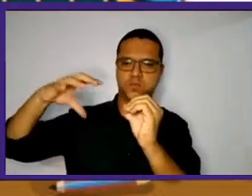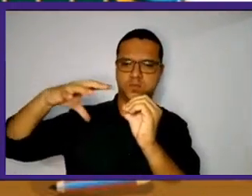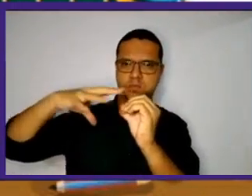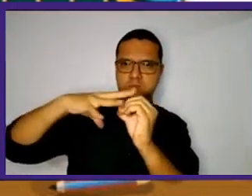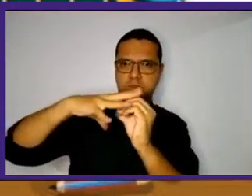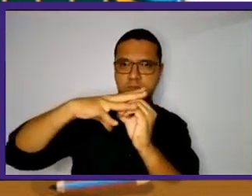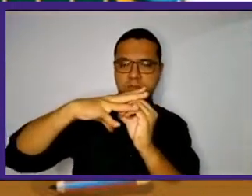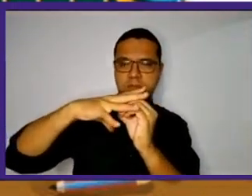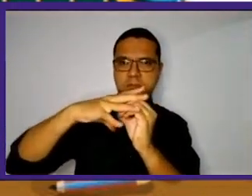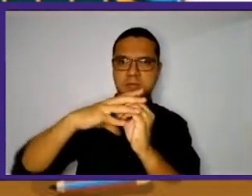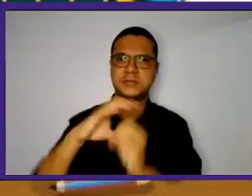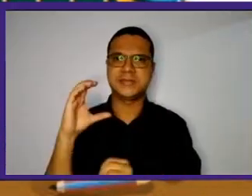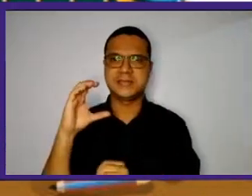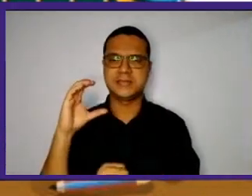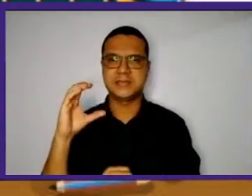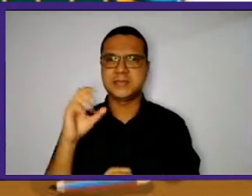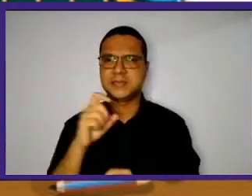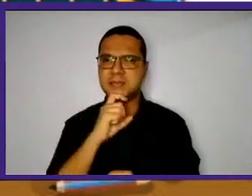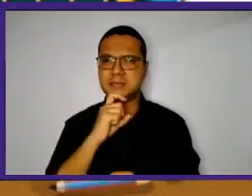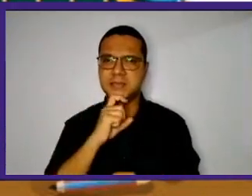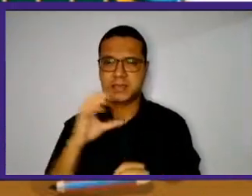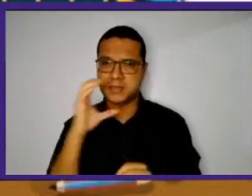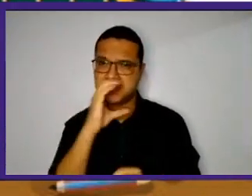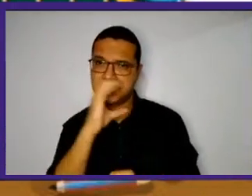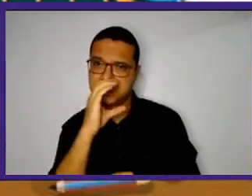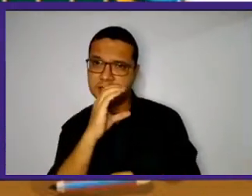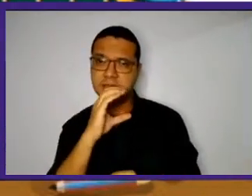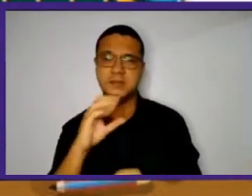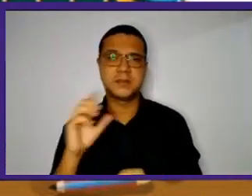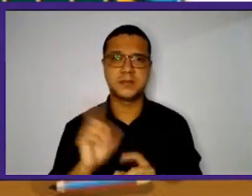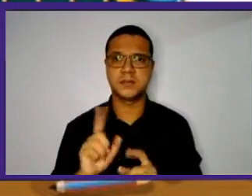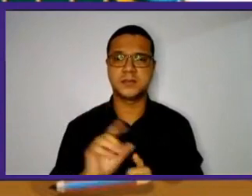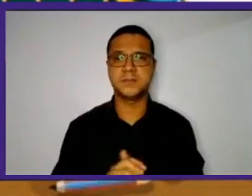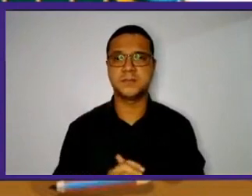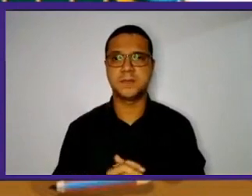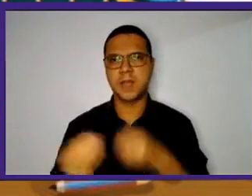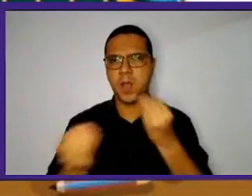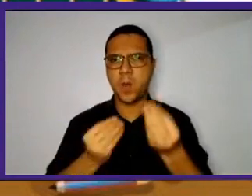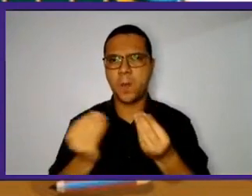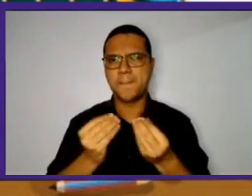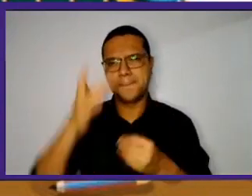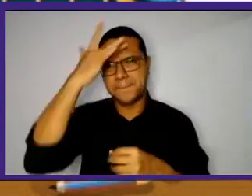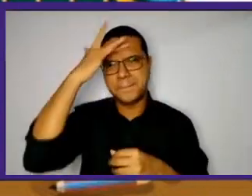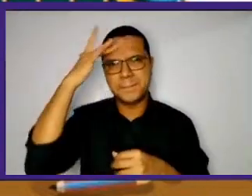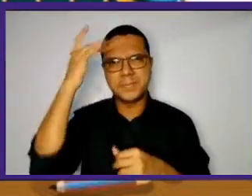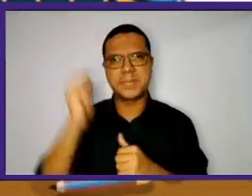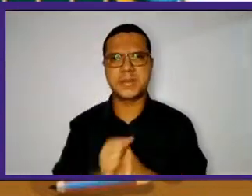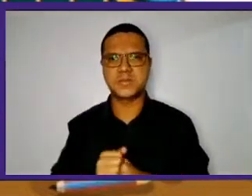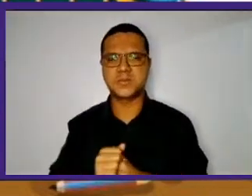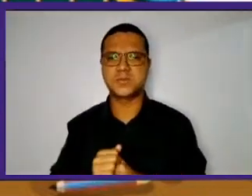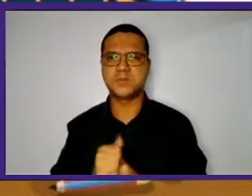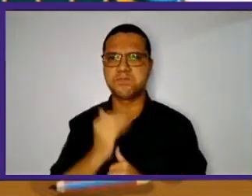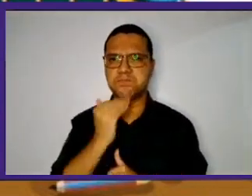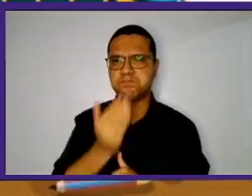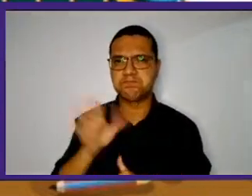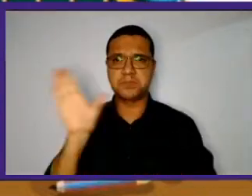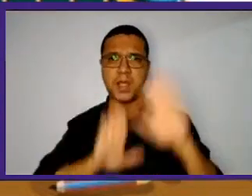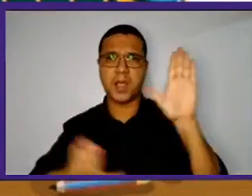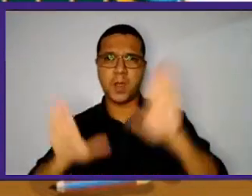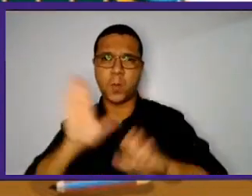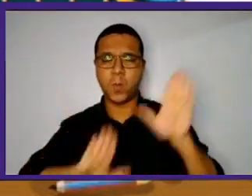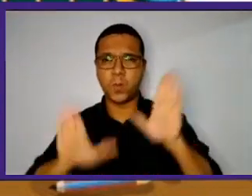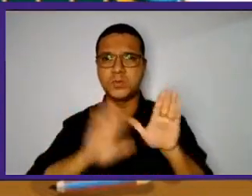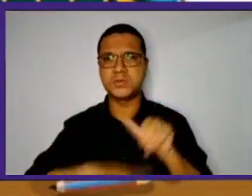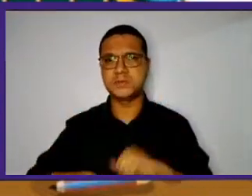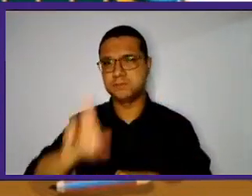efeito de queimadura. Igual pessoas descuidadas que ficam lá no sol do meio-dia sem usar protetor solar, quando vão à